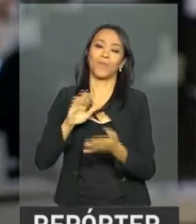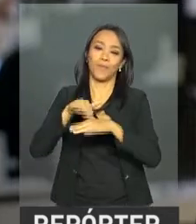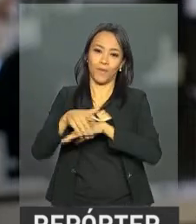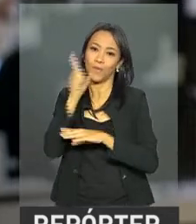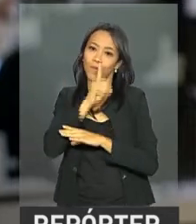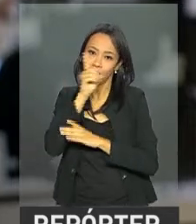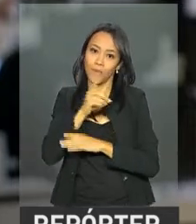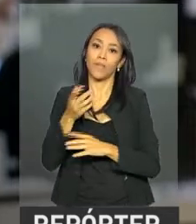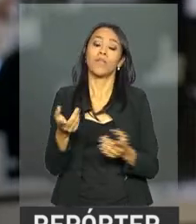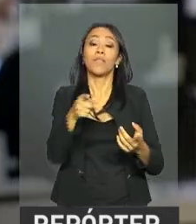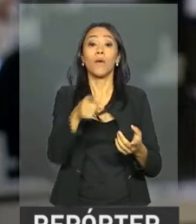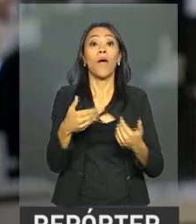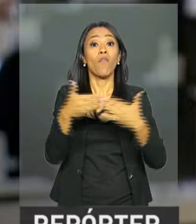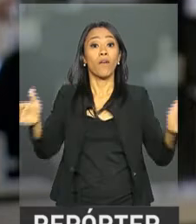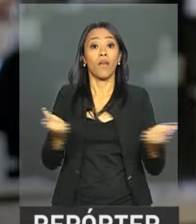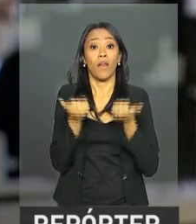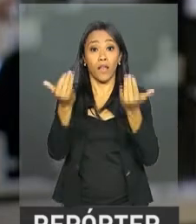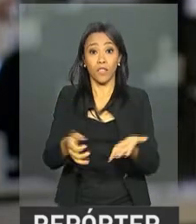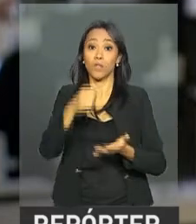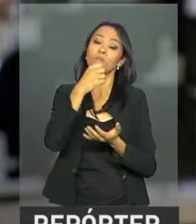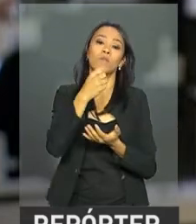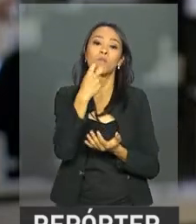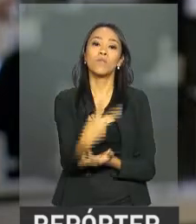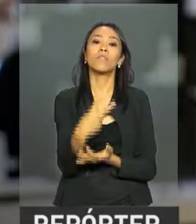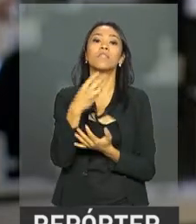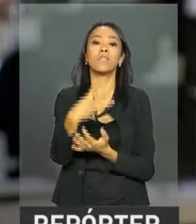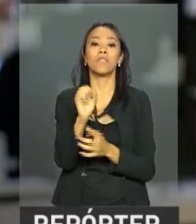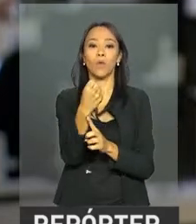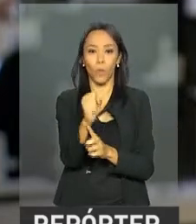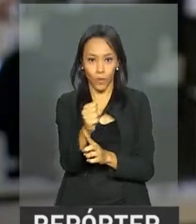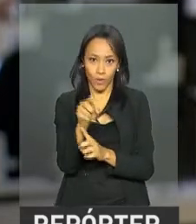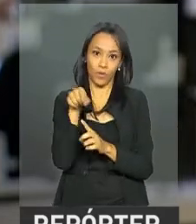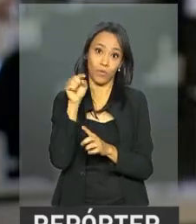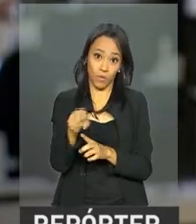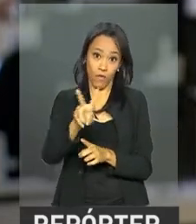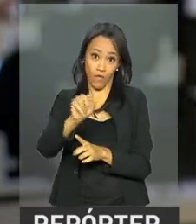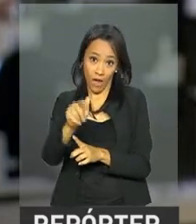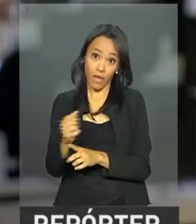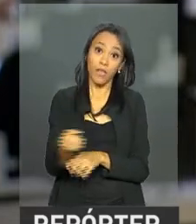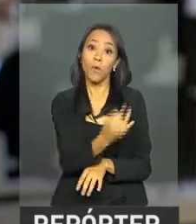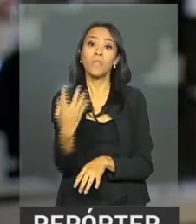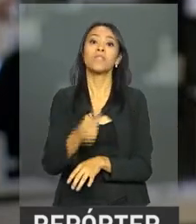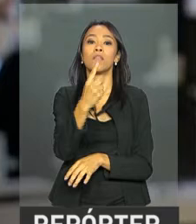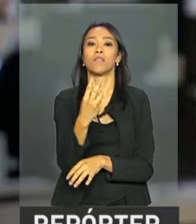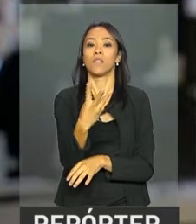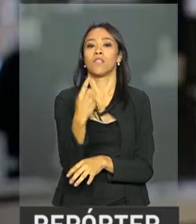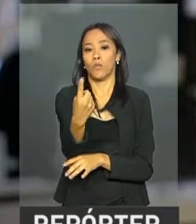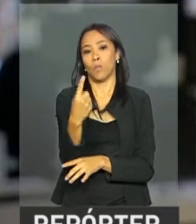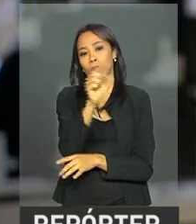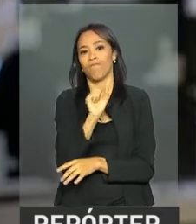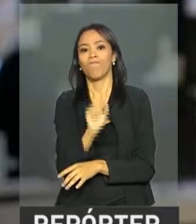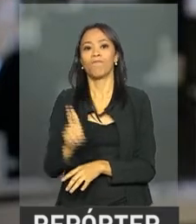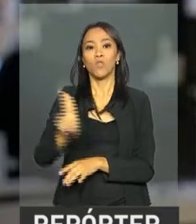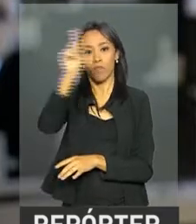públicas de ensino superior. Nesta edição, são 238 mil vagas em 131 faculdades, universidades e institutos federais. O